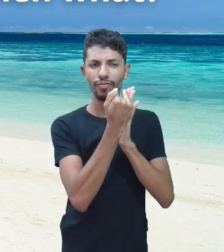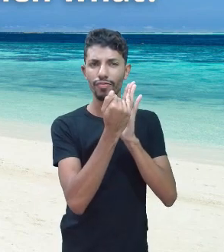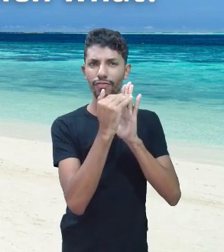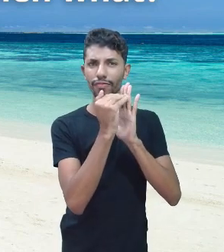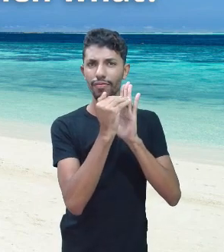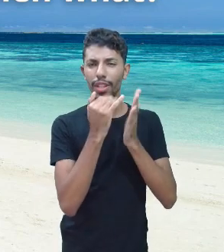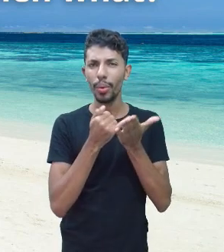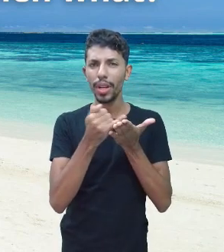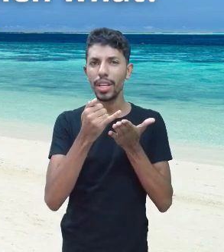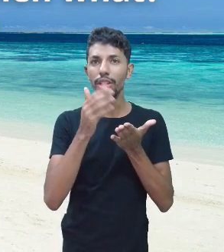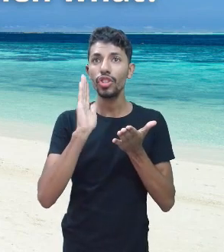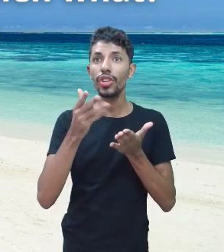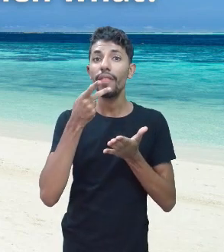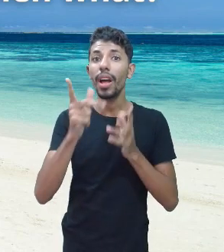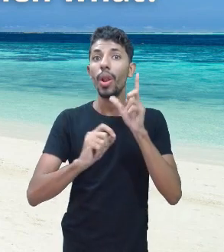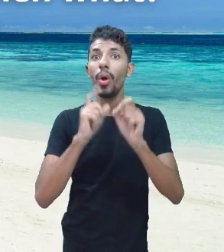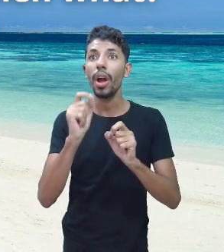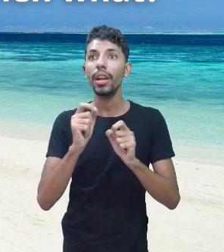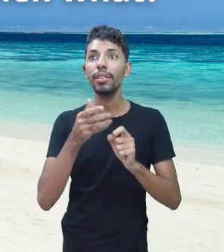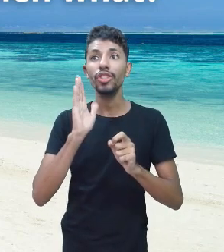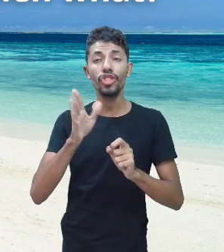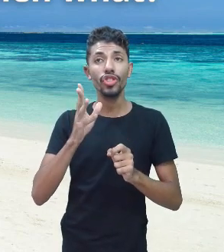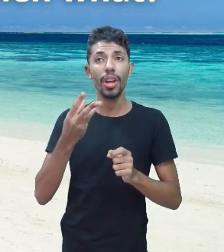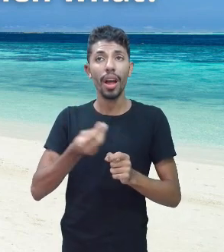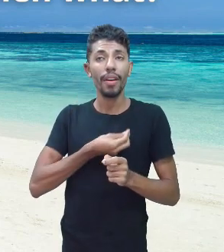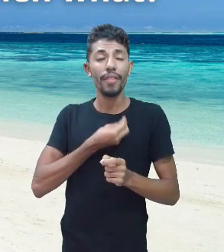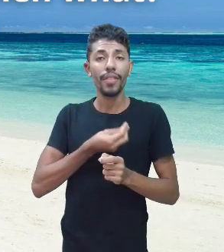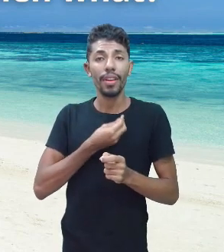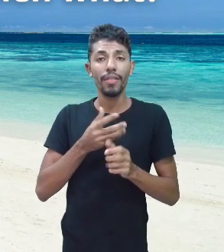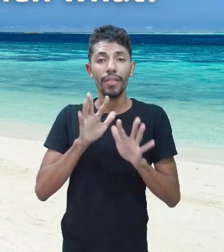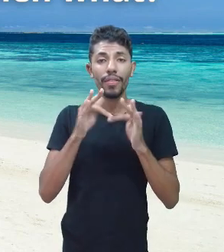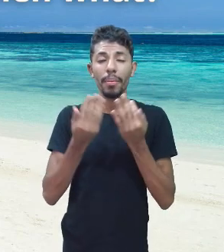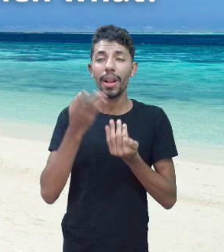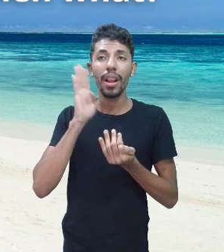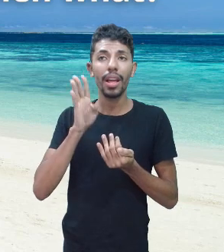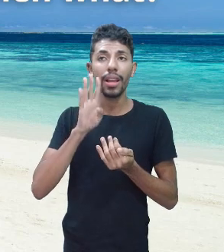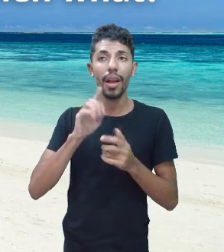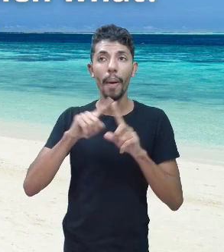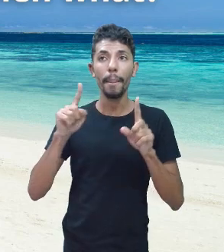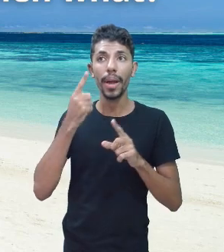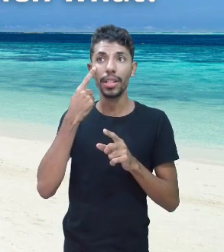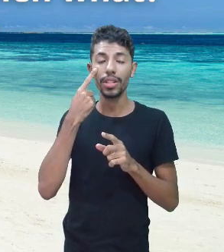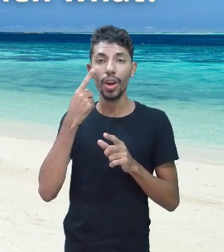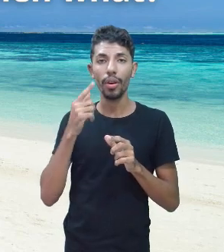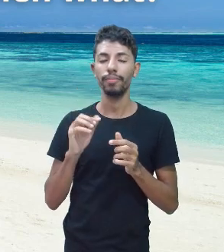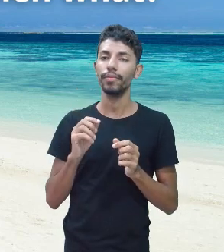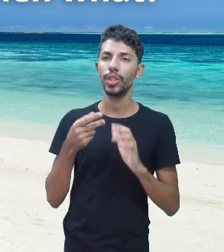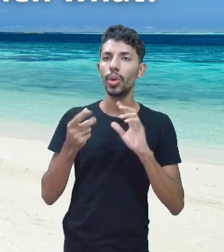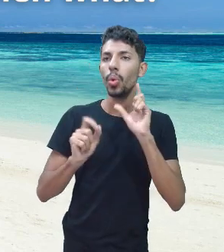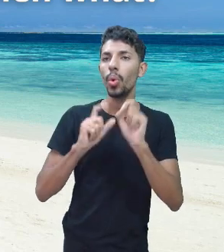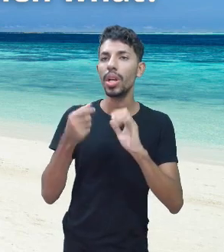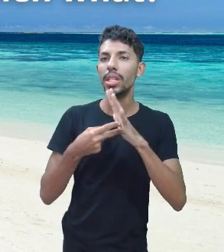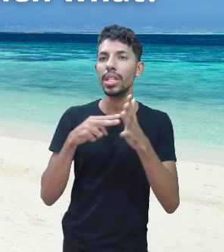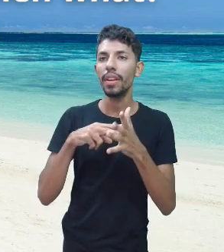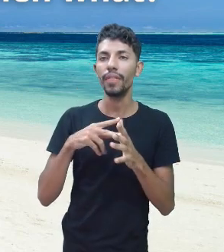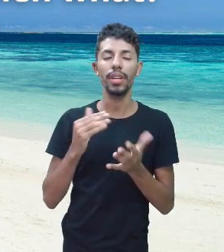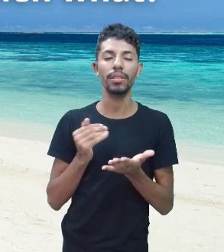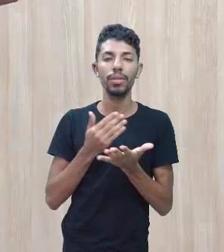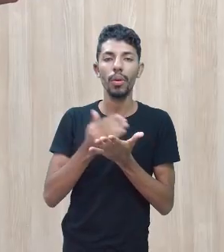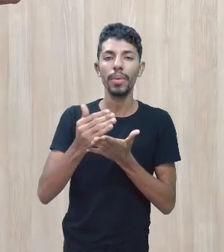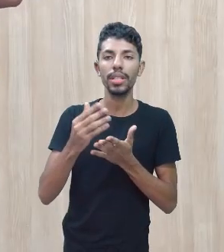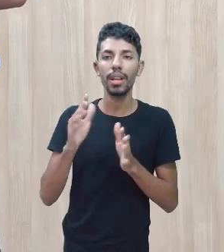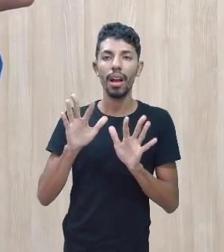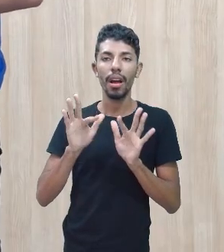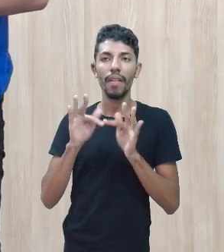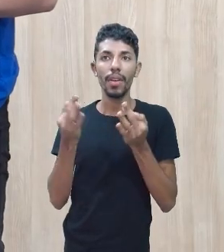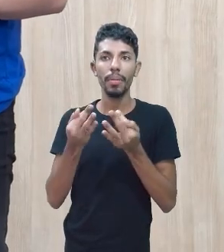O que é esse começar essa família? Começar essa família pode ser, de repente, a